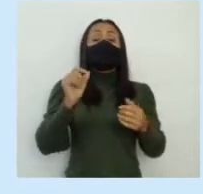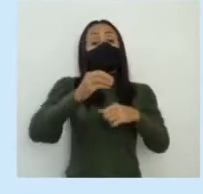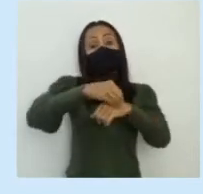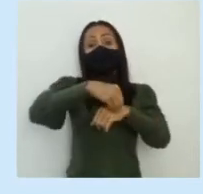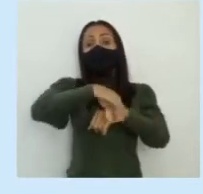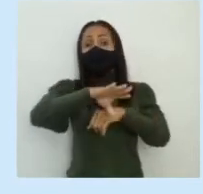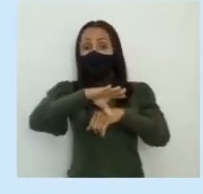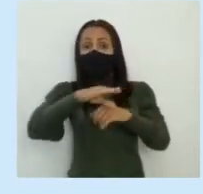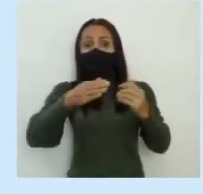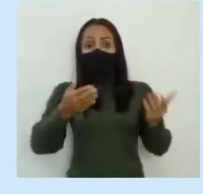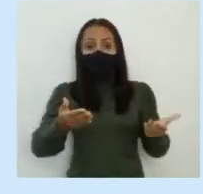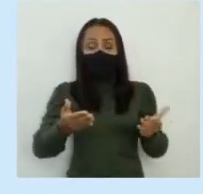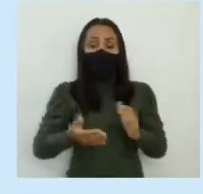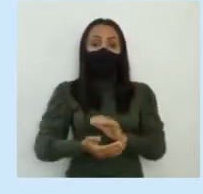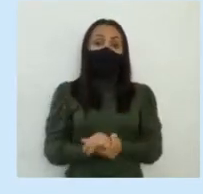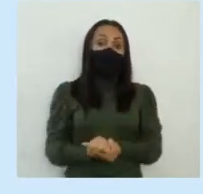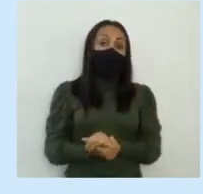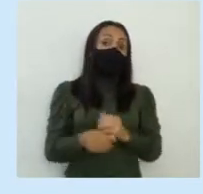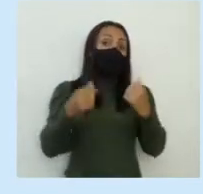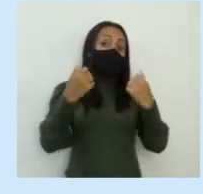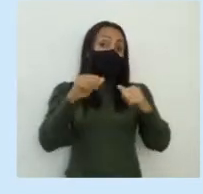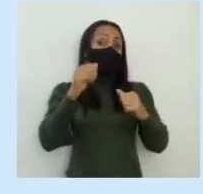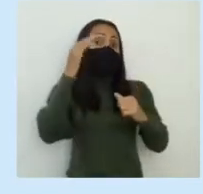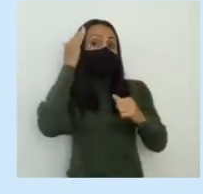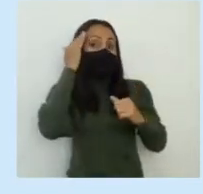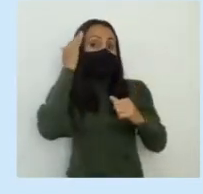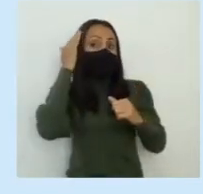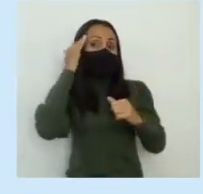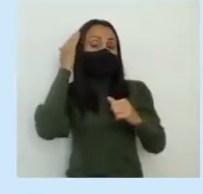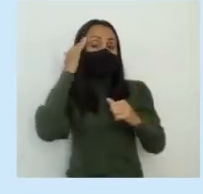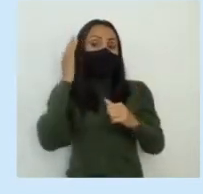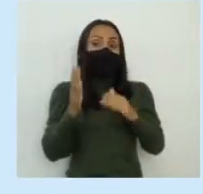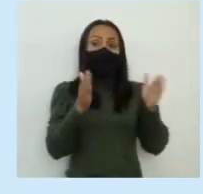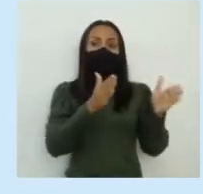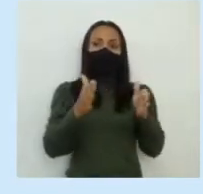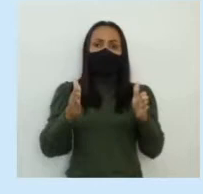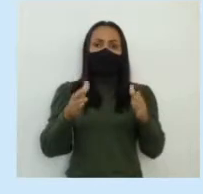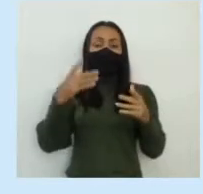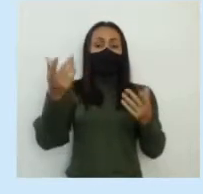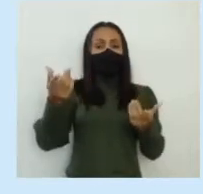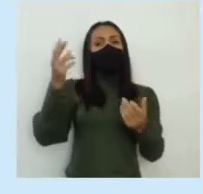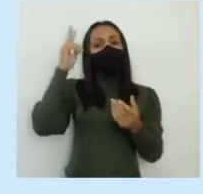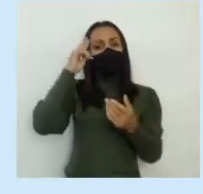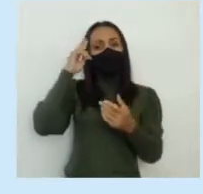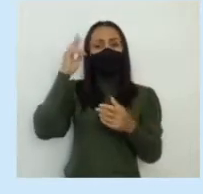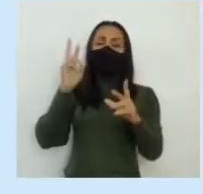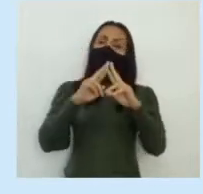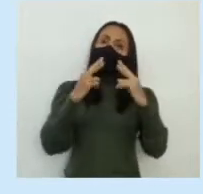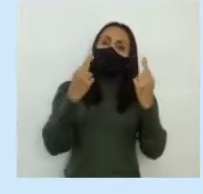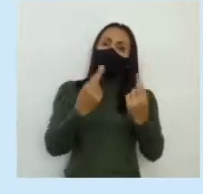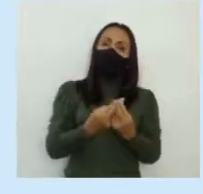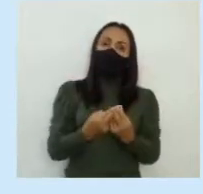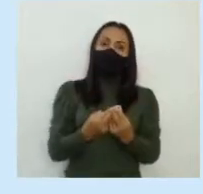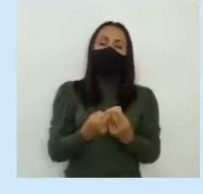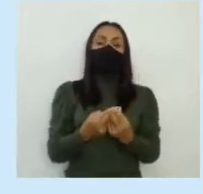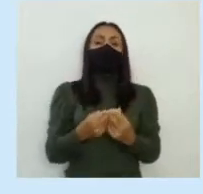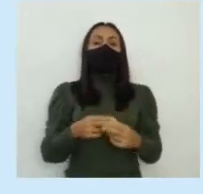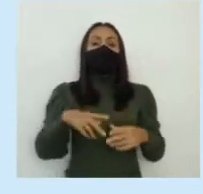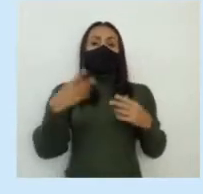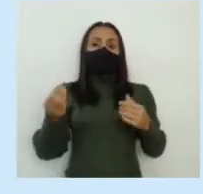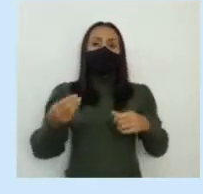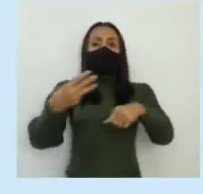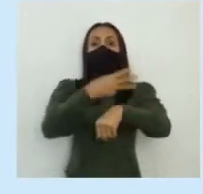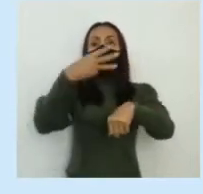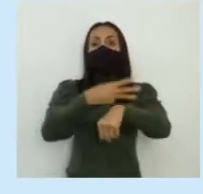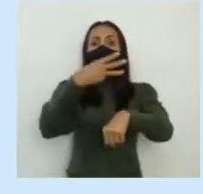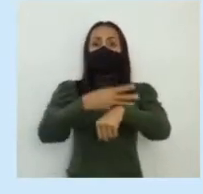mandar aquela mensagem. Então, a gente tem que entender qual é o momento. Meu chefe agora está numa reunião, eu vou encher o WhatsApp dele